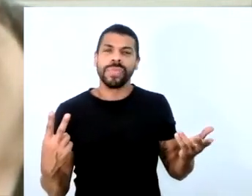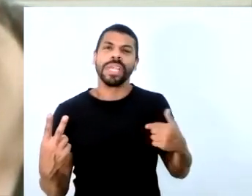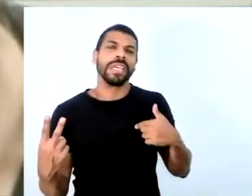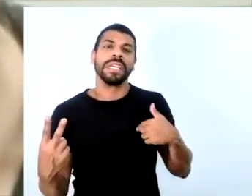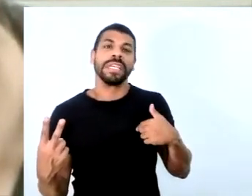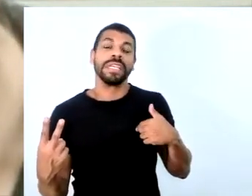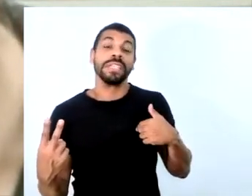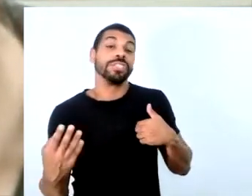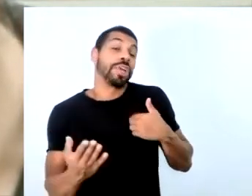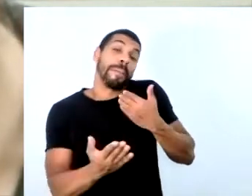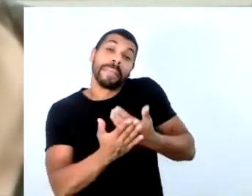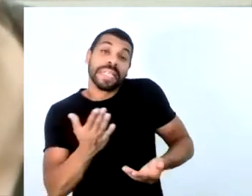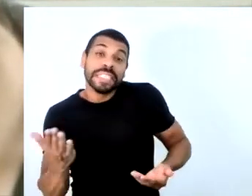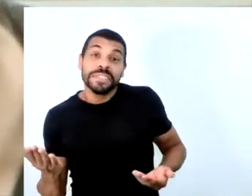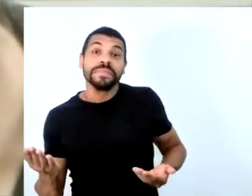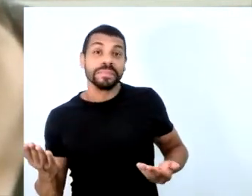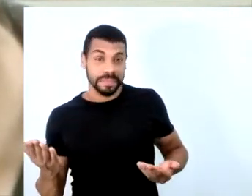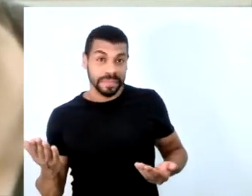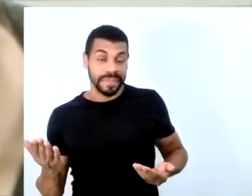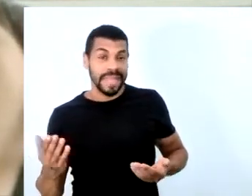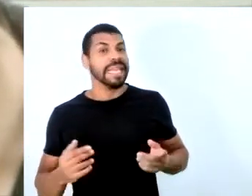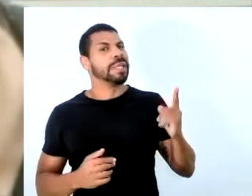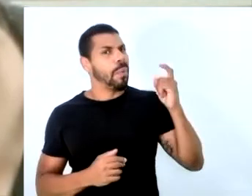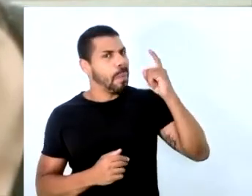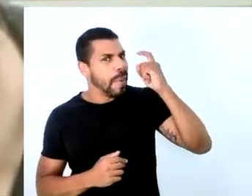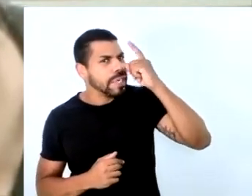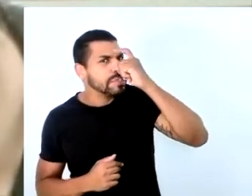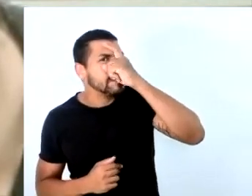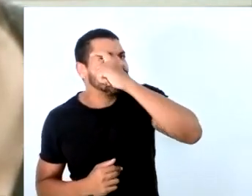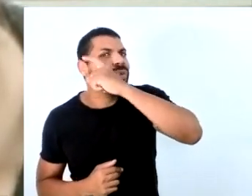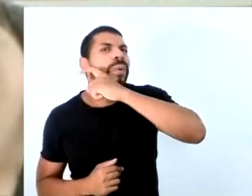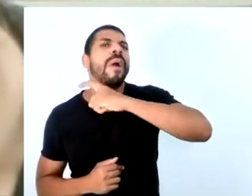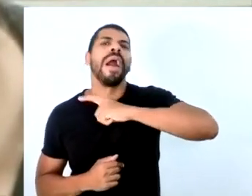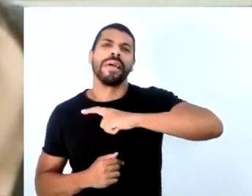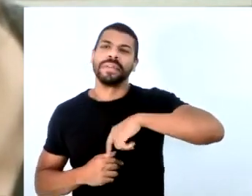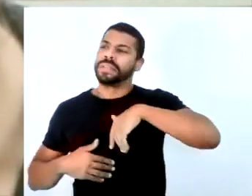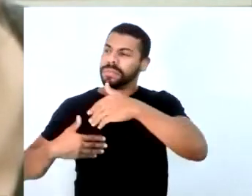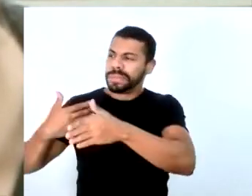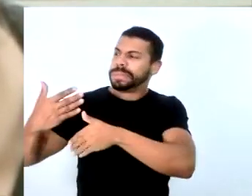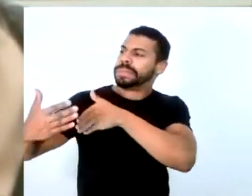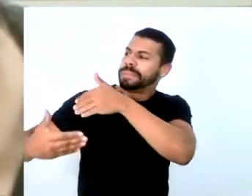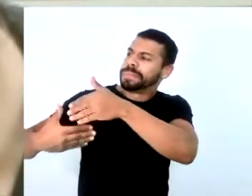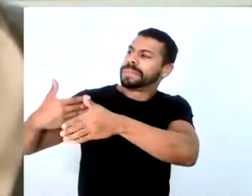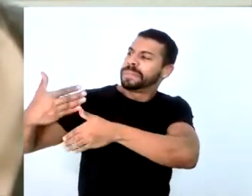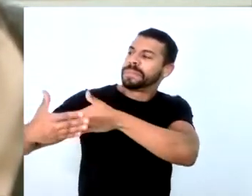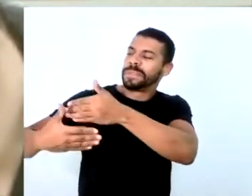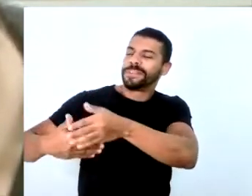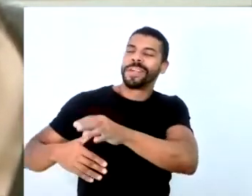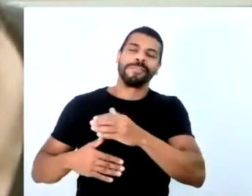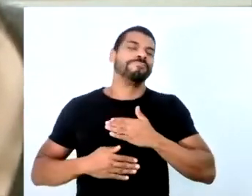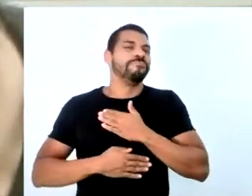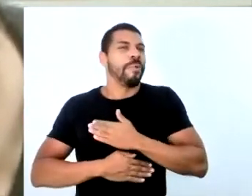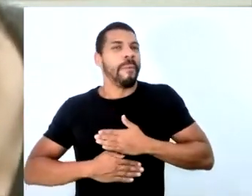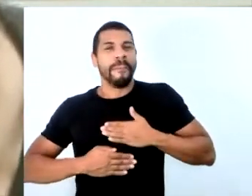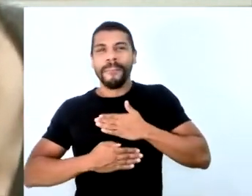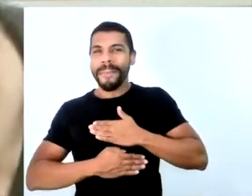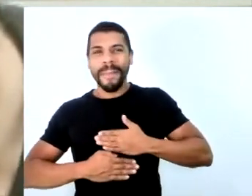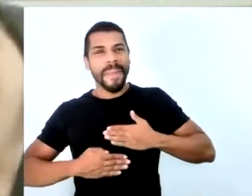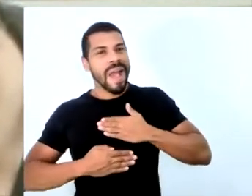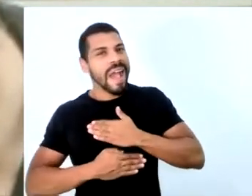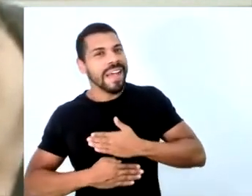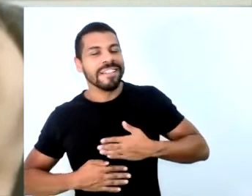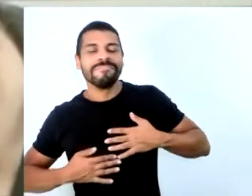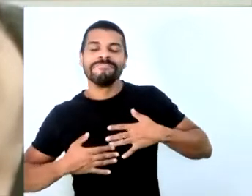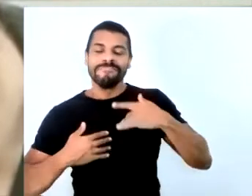trabalhei, porque vocês via que as meninas estavam indo embora, os compositores estavam indo embora. Então, a dificuldade do processo, cada um deles